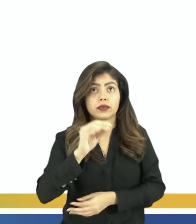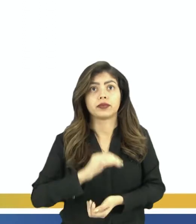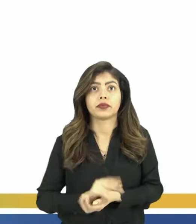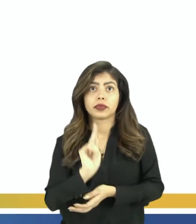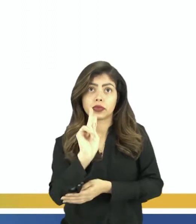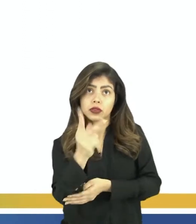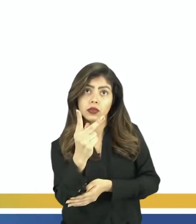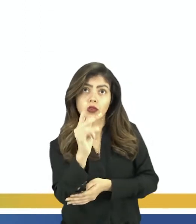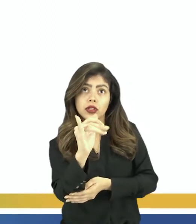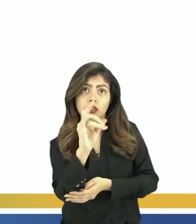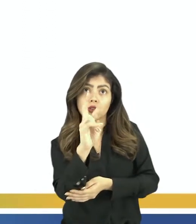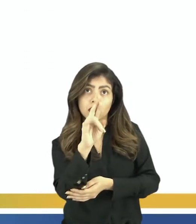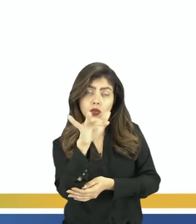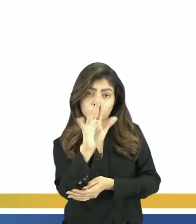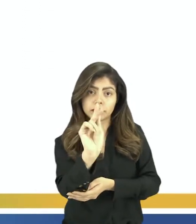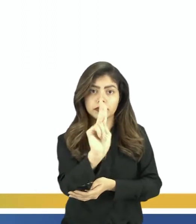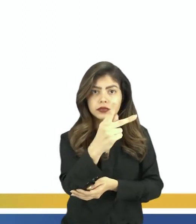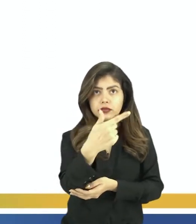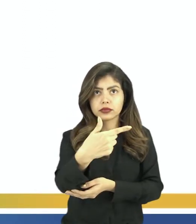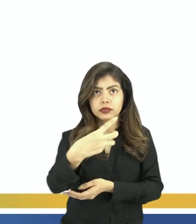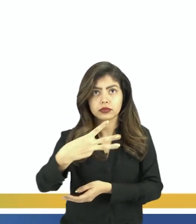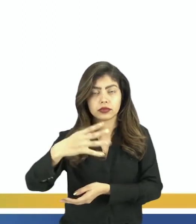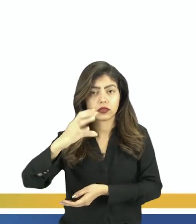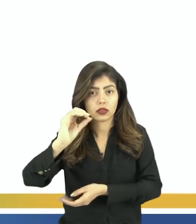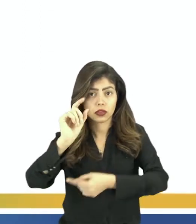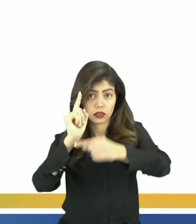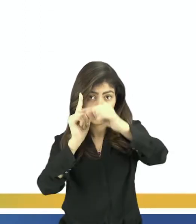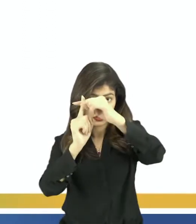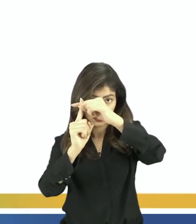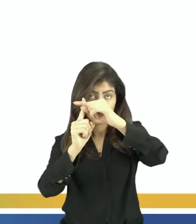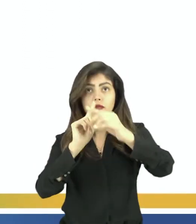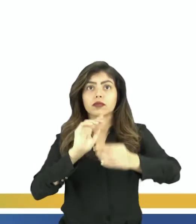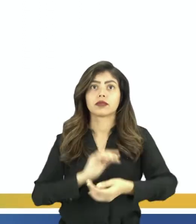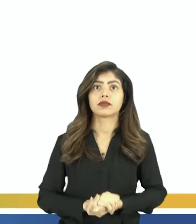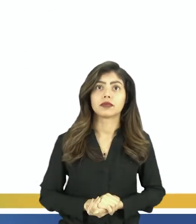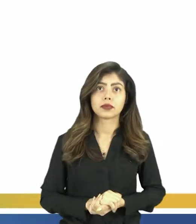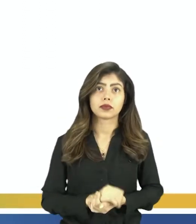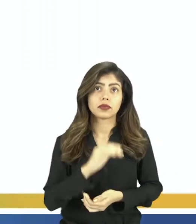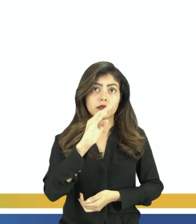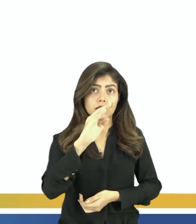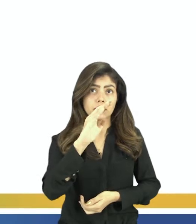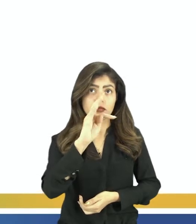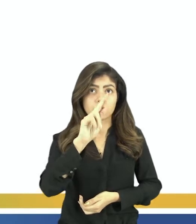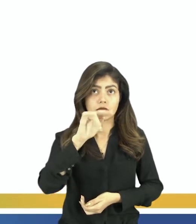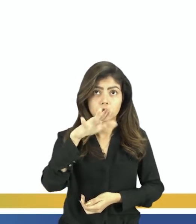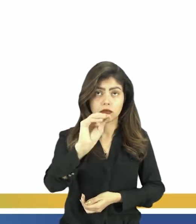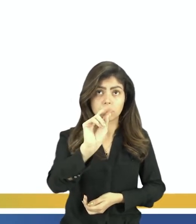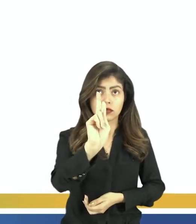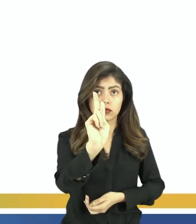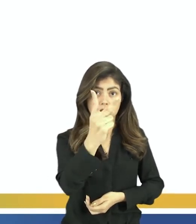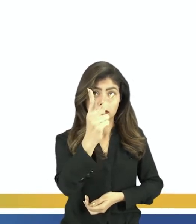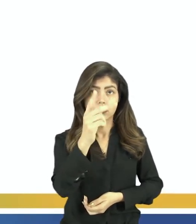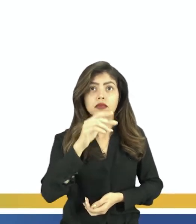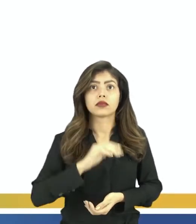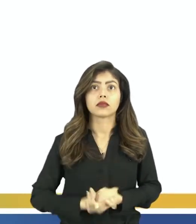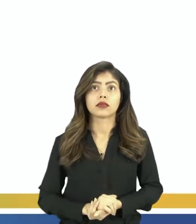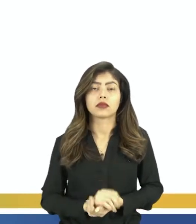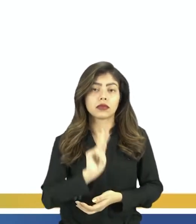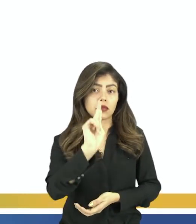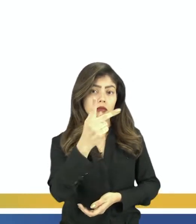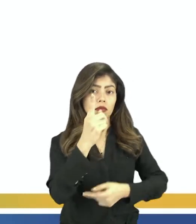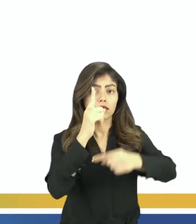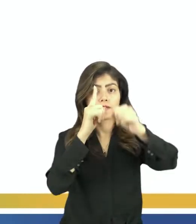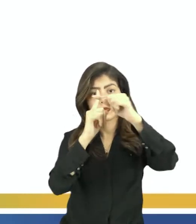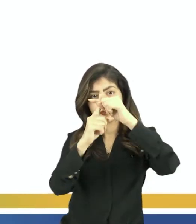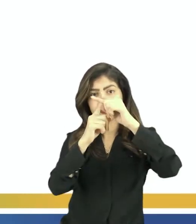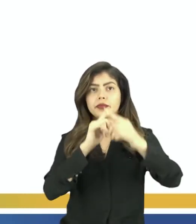ter o hidrônio, que é H3O positivo, ou cátion hidrogênio. Então, todas as vezes que